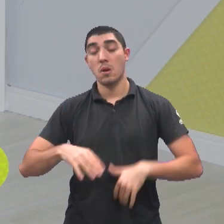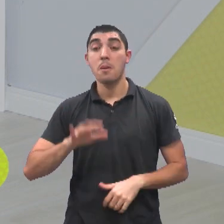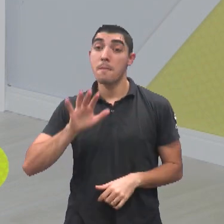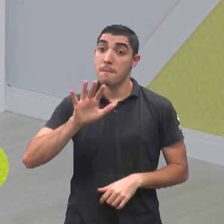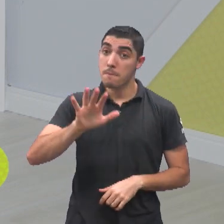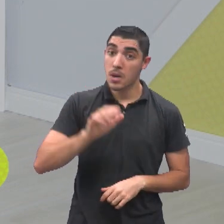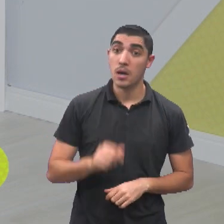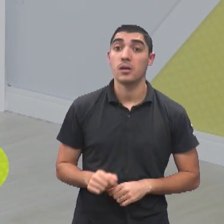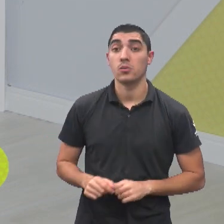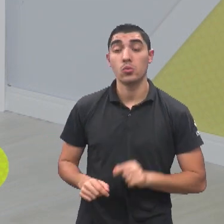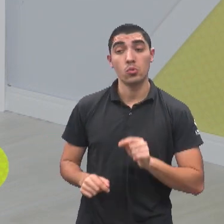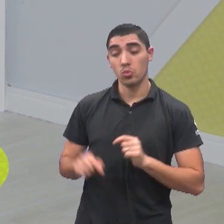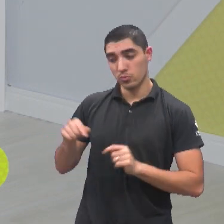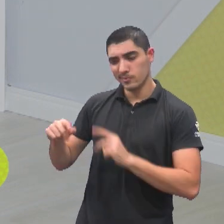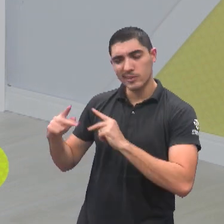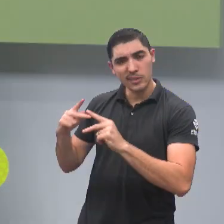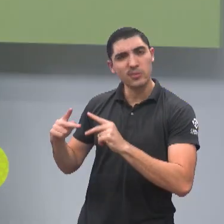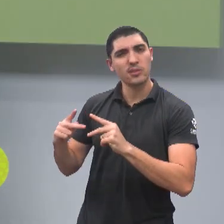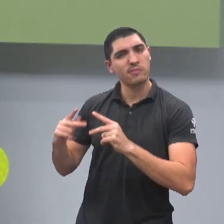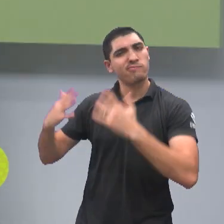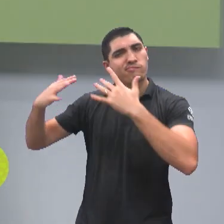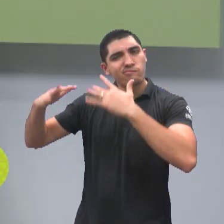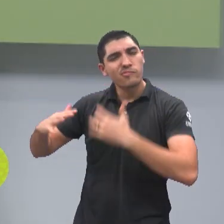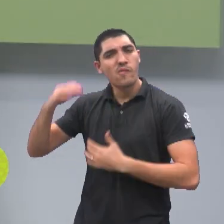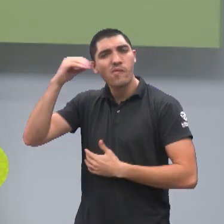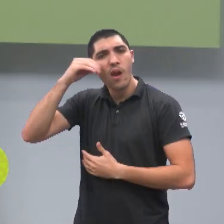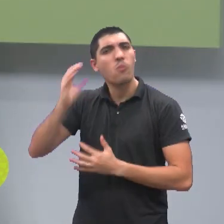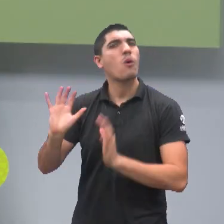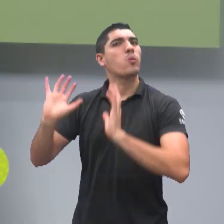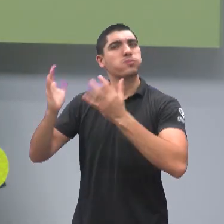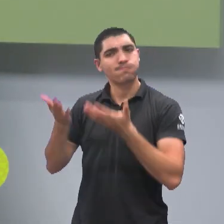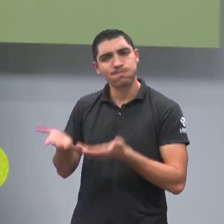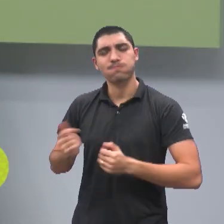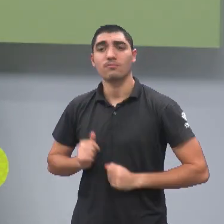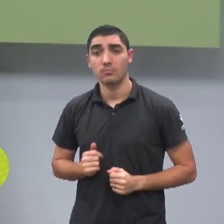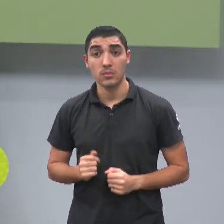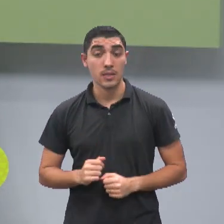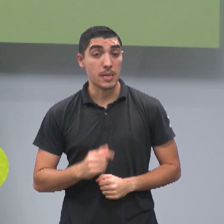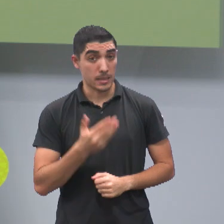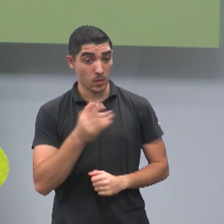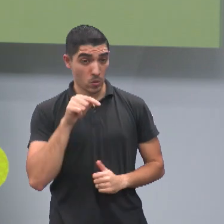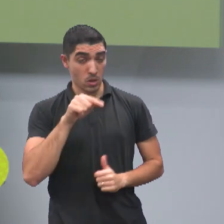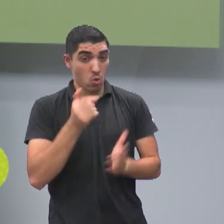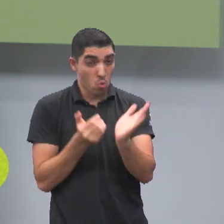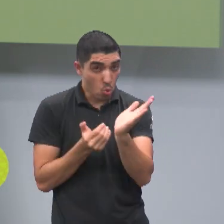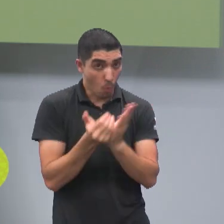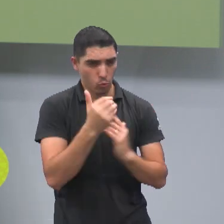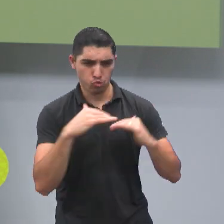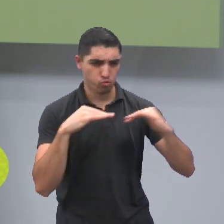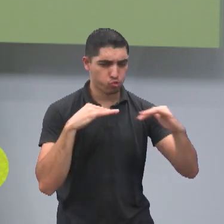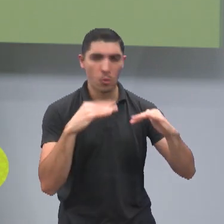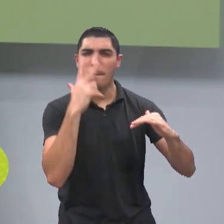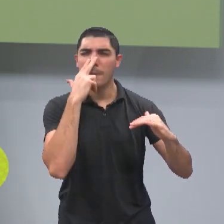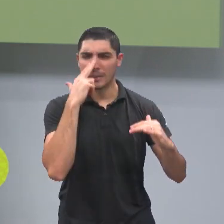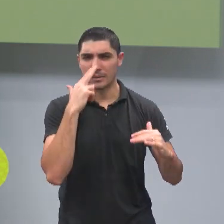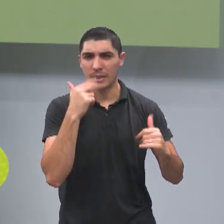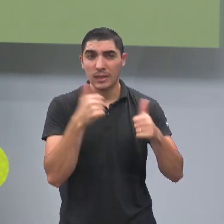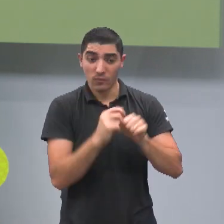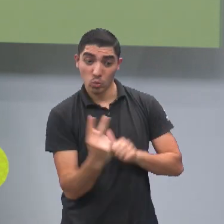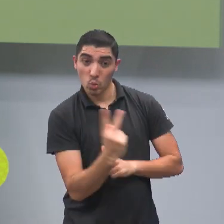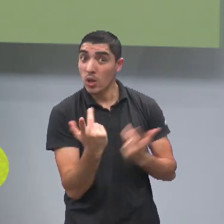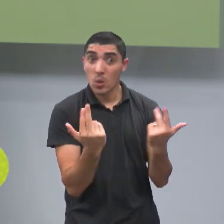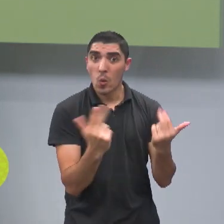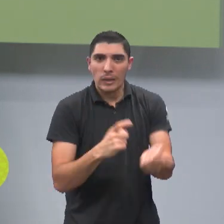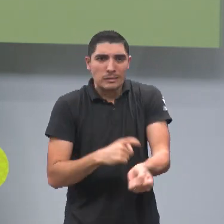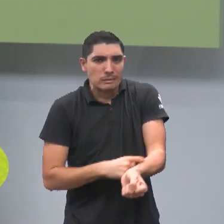José também jogou abaixo daquilo que pode, né? Começou o jogo bastante truncado, com as duas equipes errando bastante, parece nervosas até mesmo para começar o